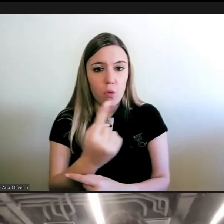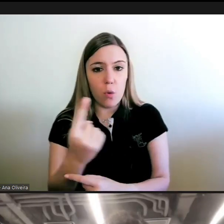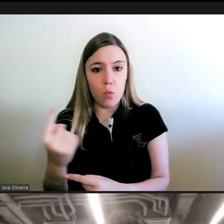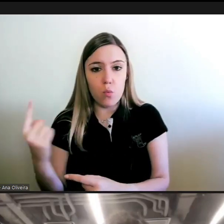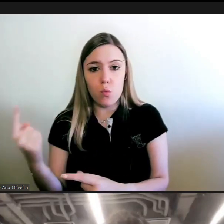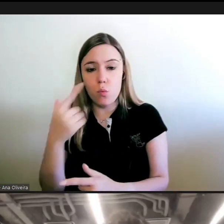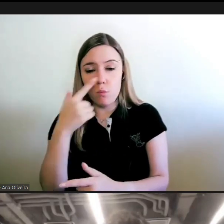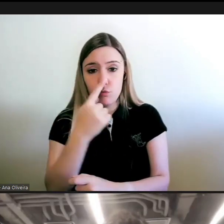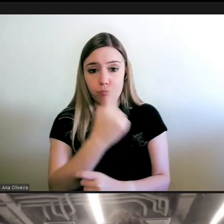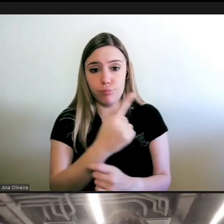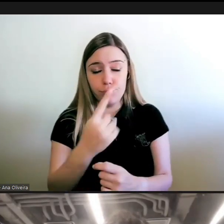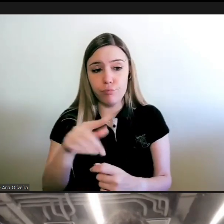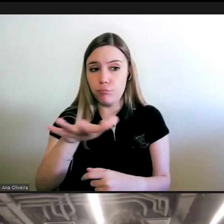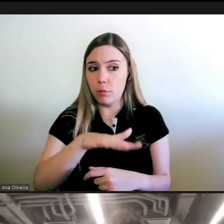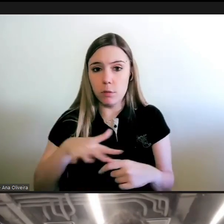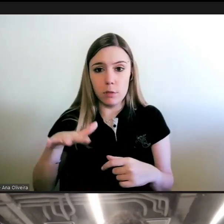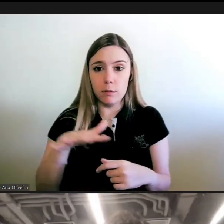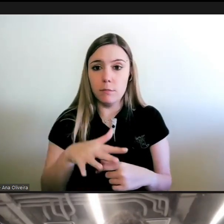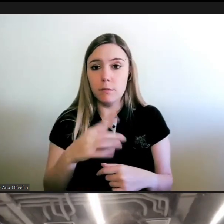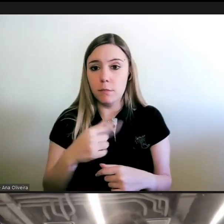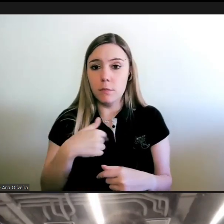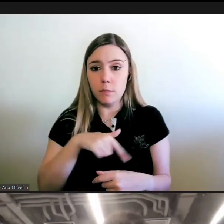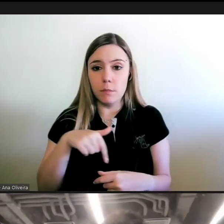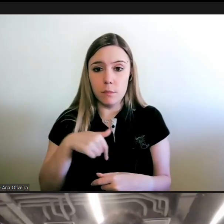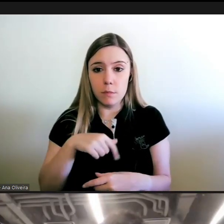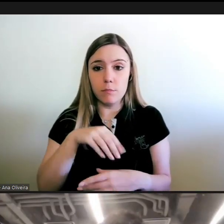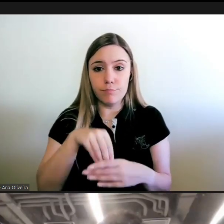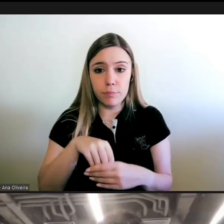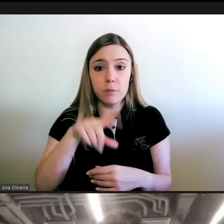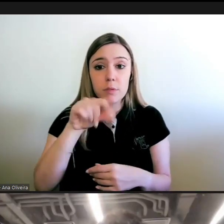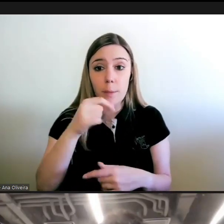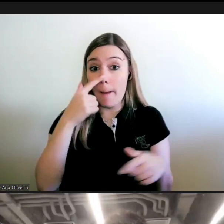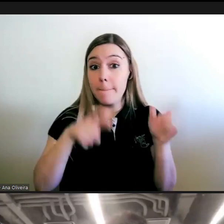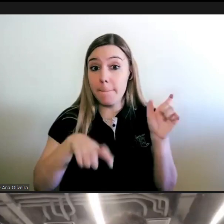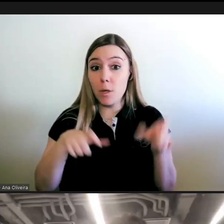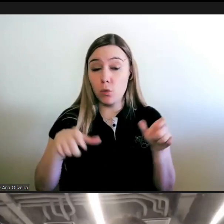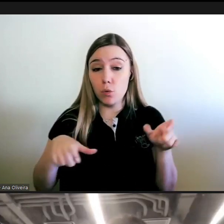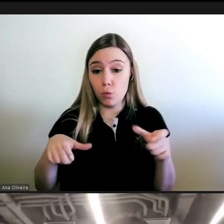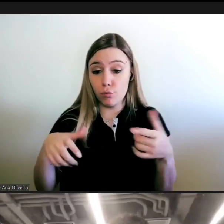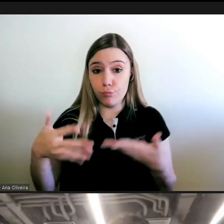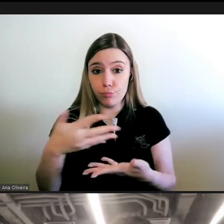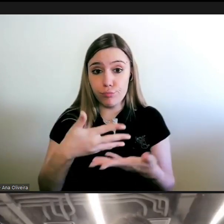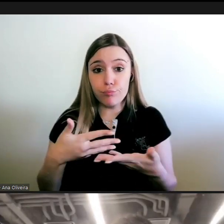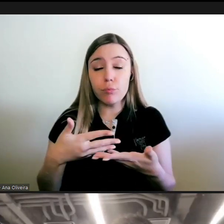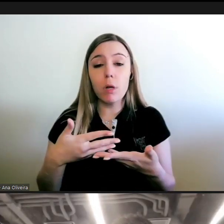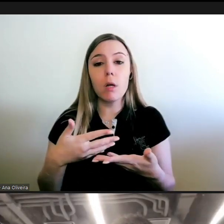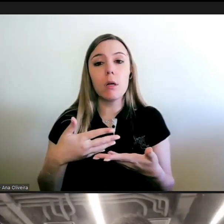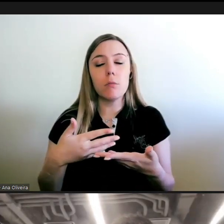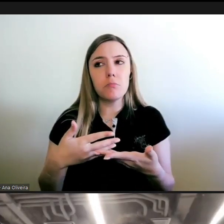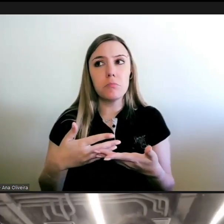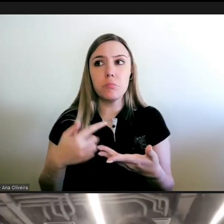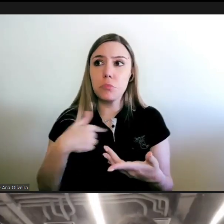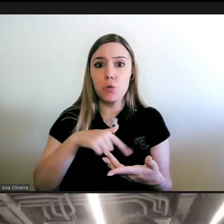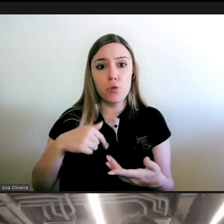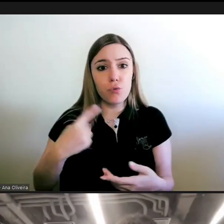diversas dimensões que nós encerramos, e até enquanto cidadãos, transpor para a nossa